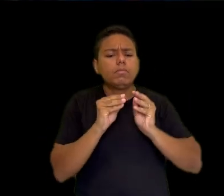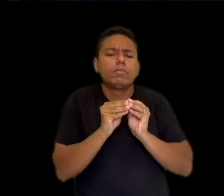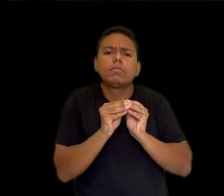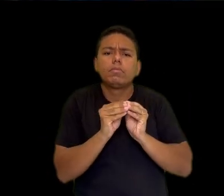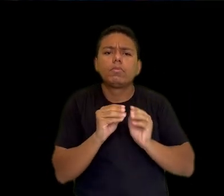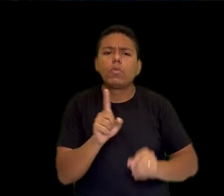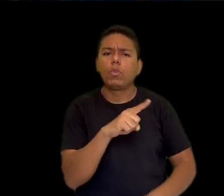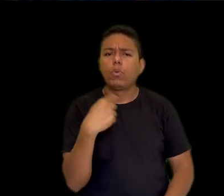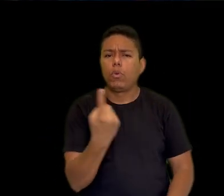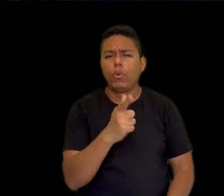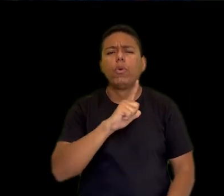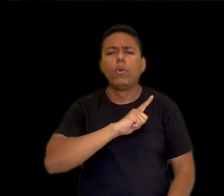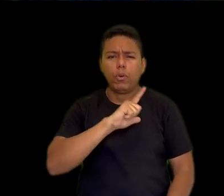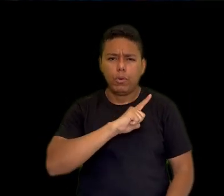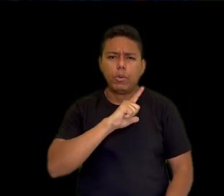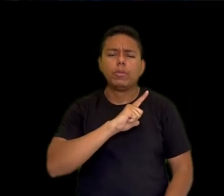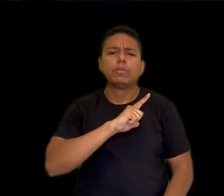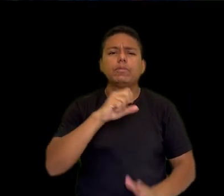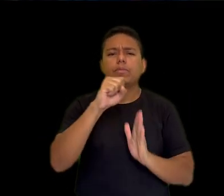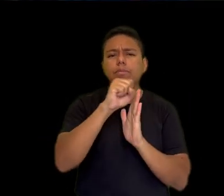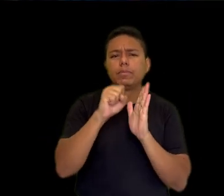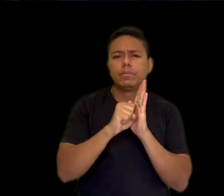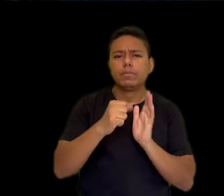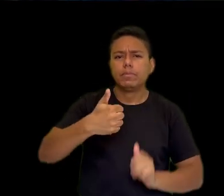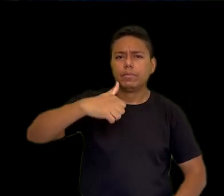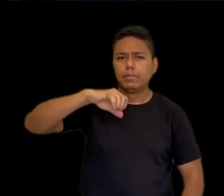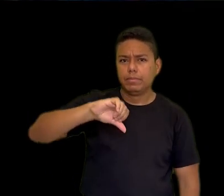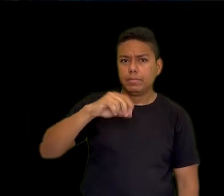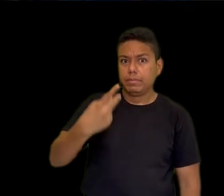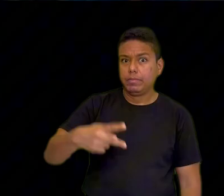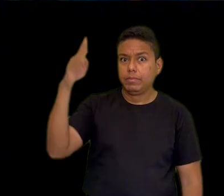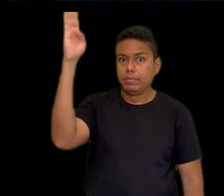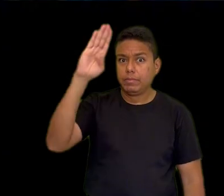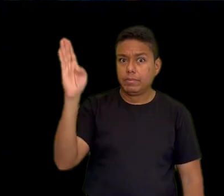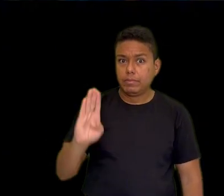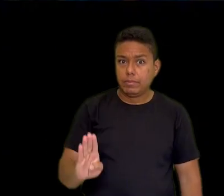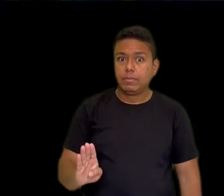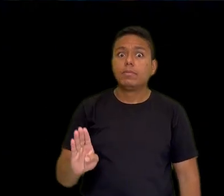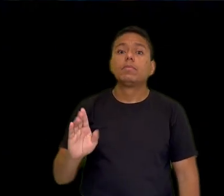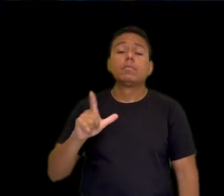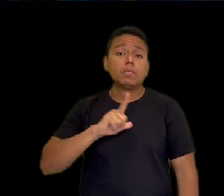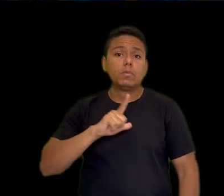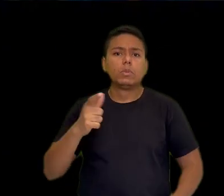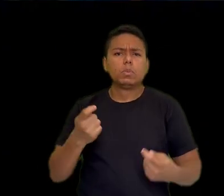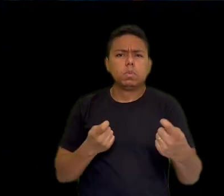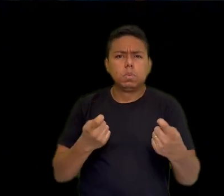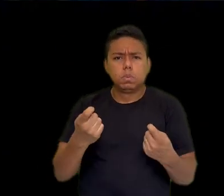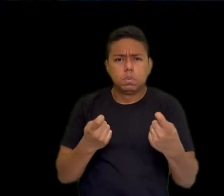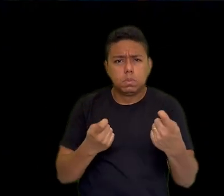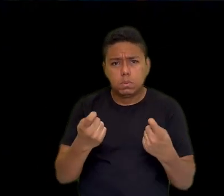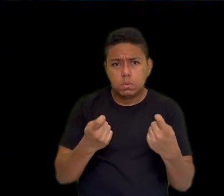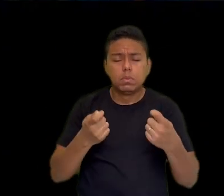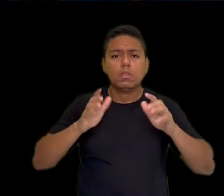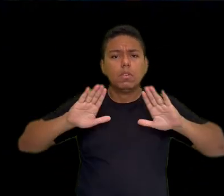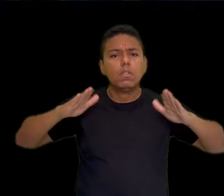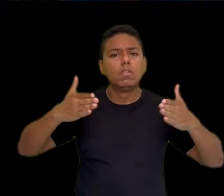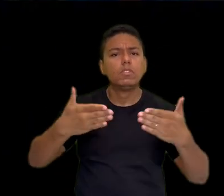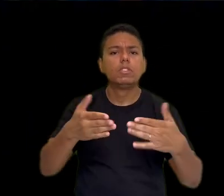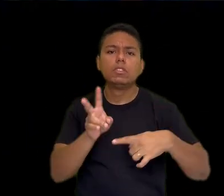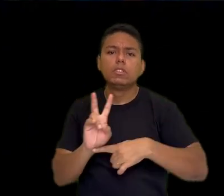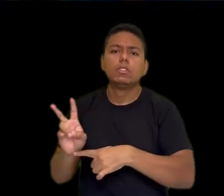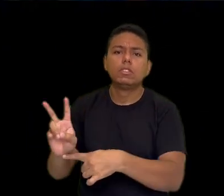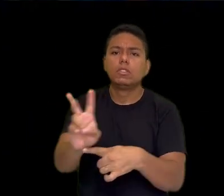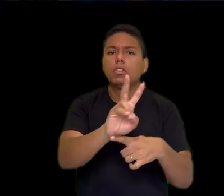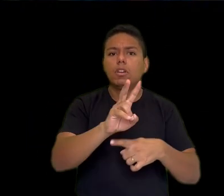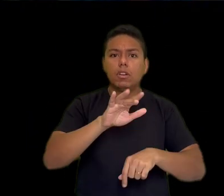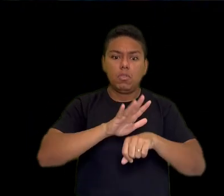Sintetizando, a gente tem, né, no século XIX, no Brasil, a contenção, né, uma vigilância voltada para a